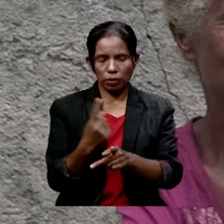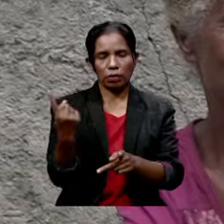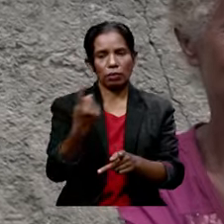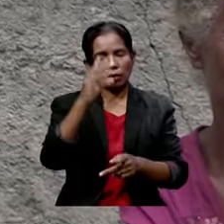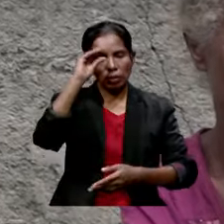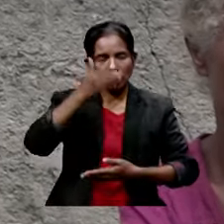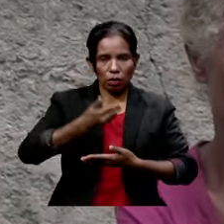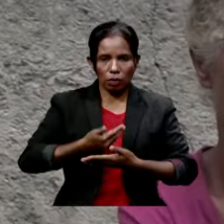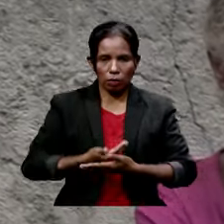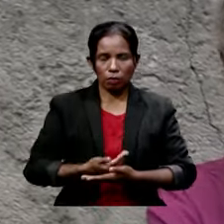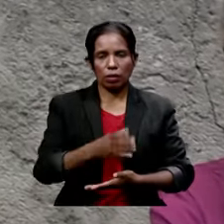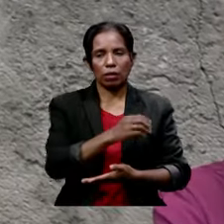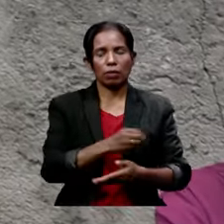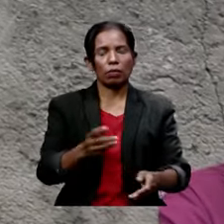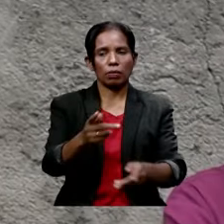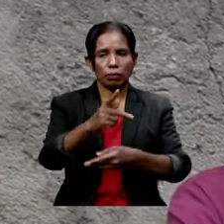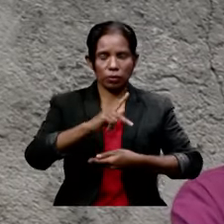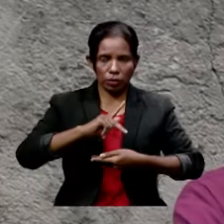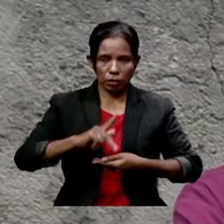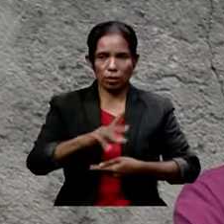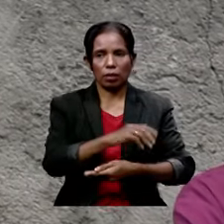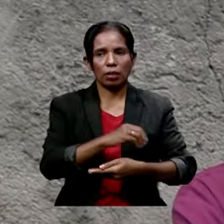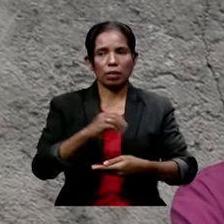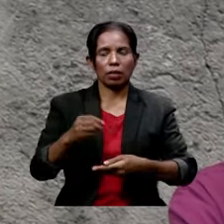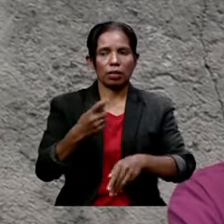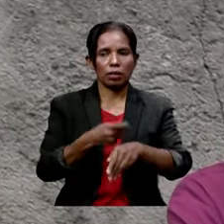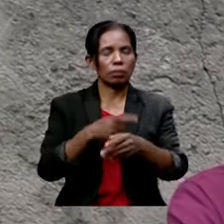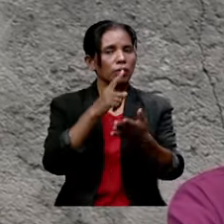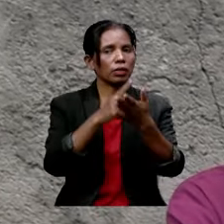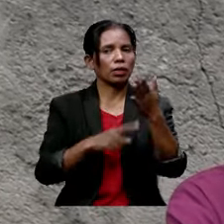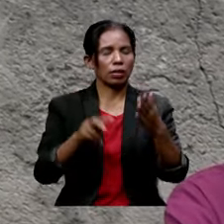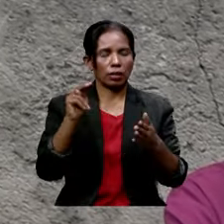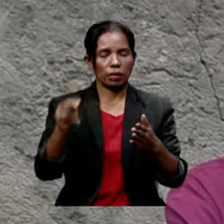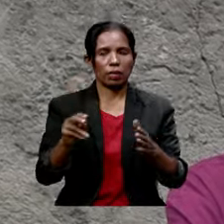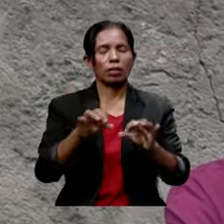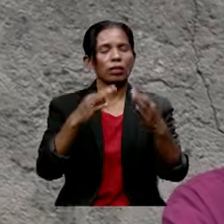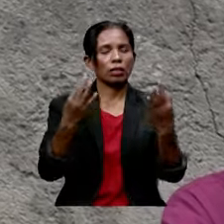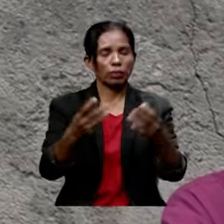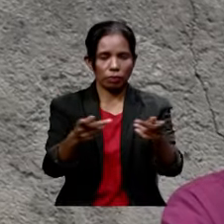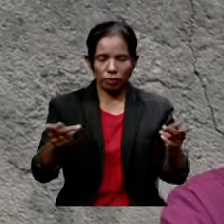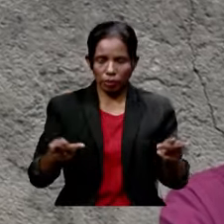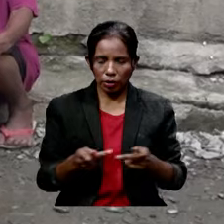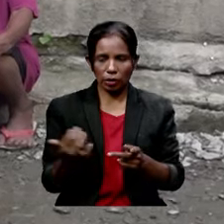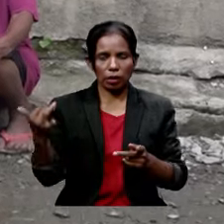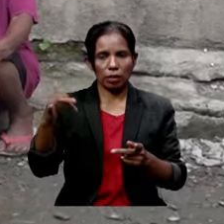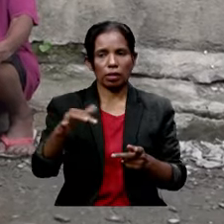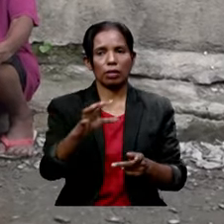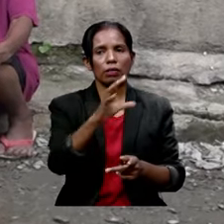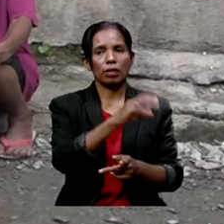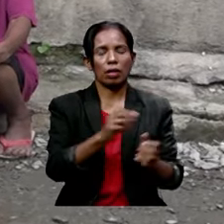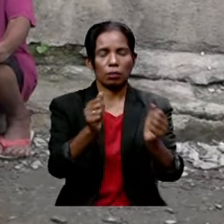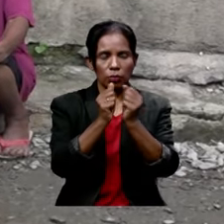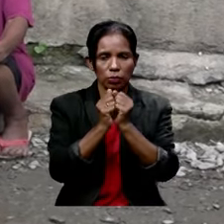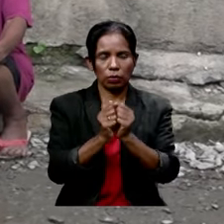Gracio, ho proteção ni bemak masimu, ia situasão saida det, no ia fatin ni bedet, Florinda sempre hamutu kani